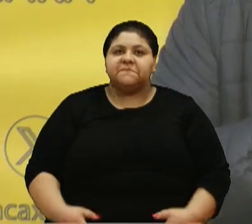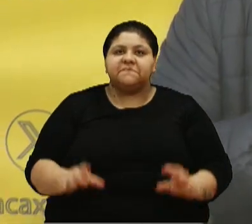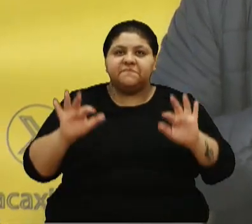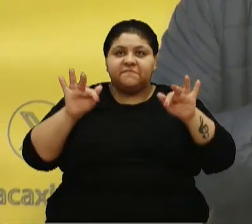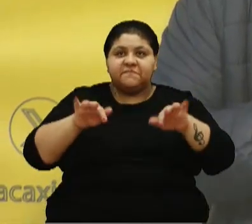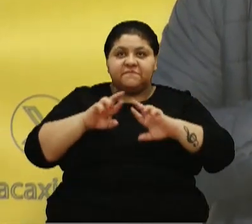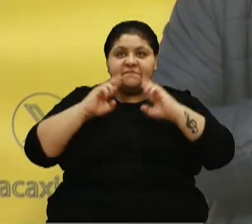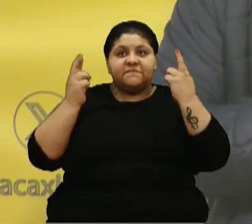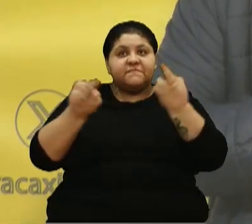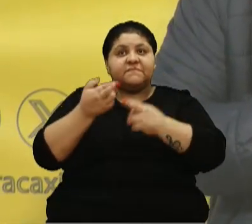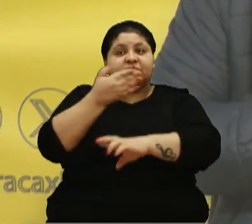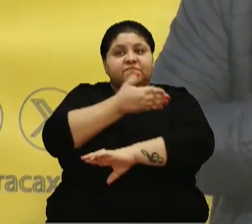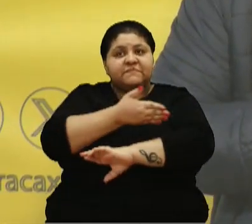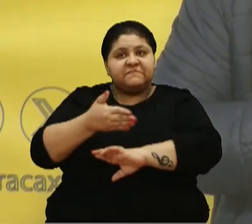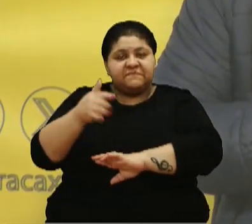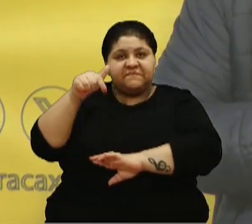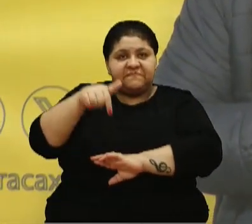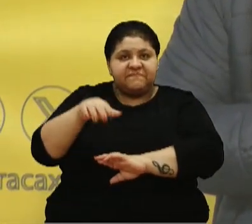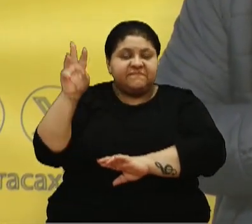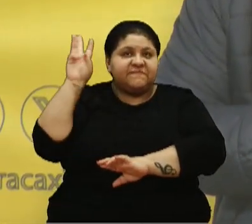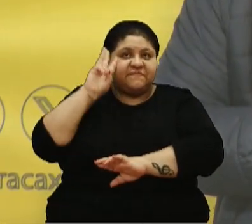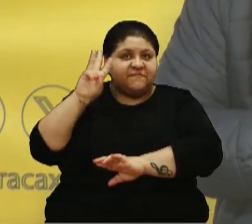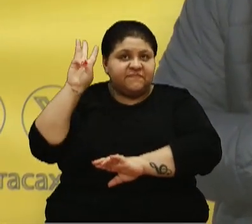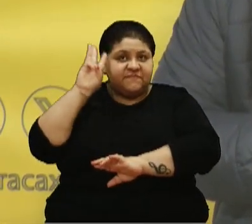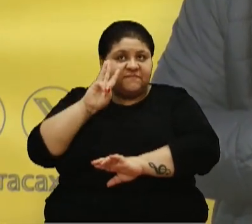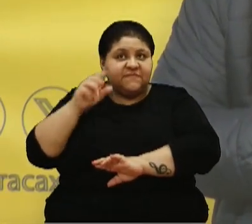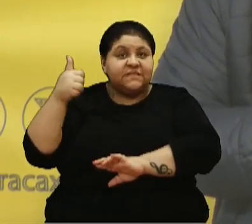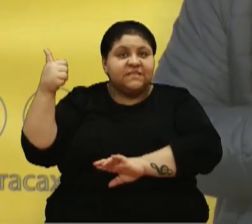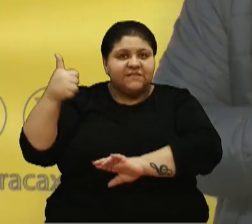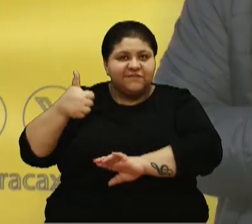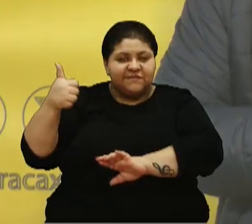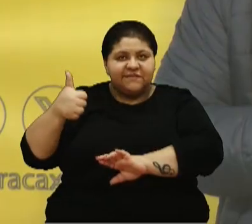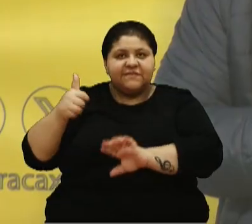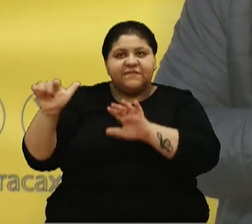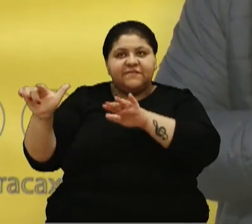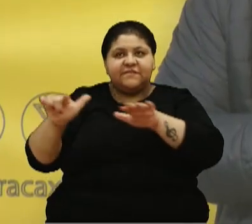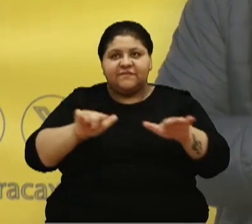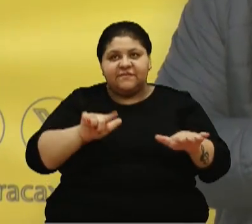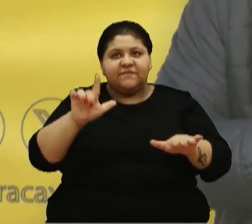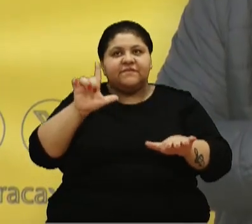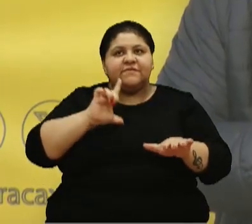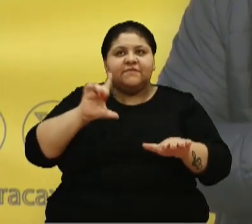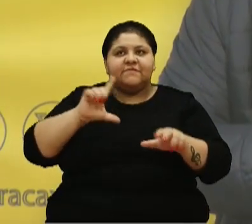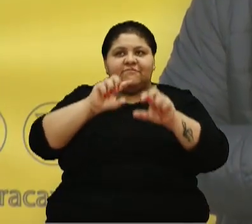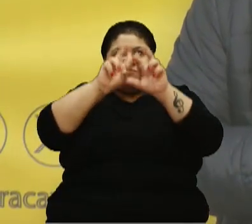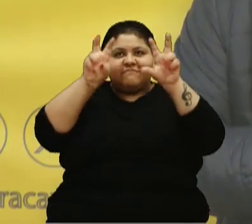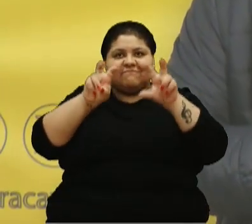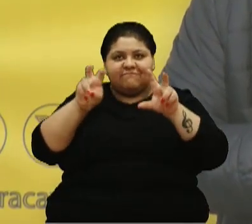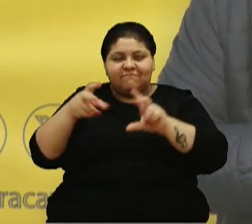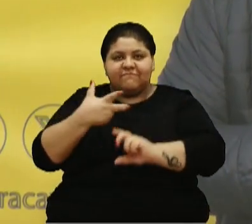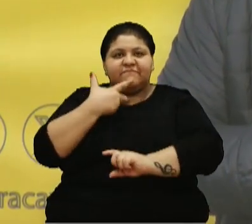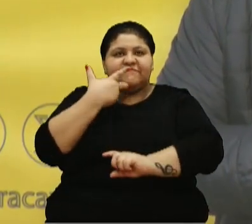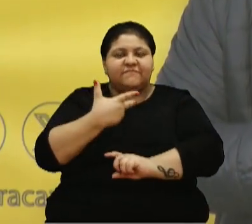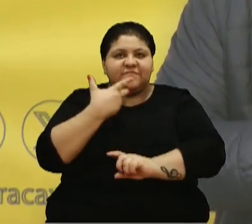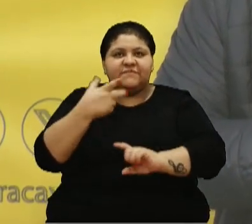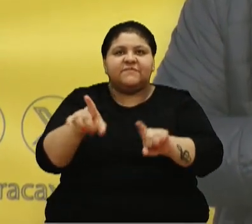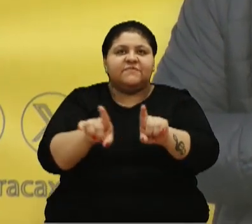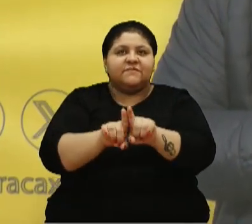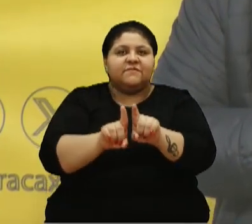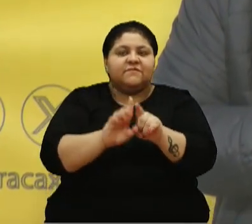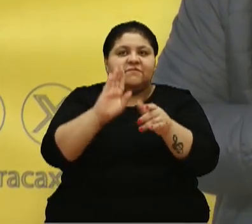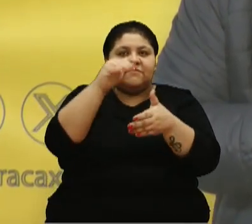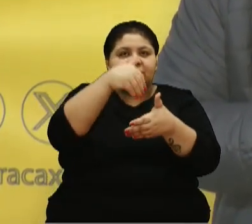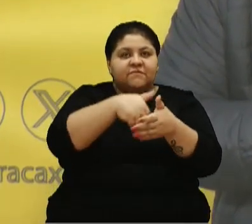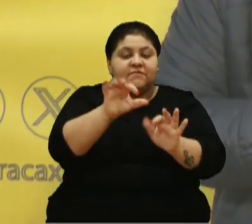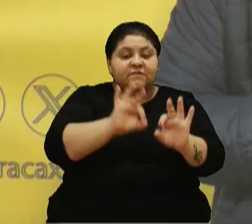Encerrada a sessão ordinária desta terça-feira, a primeira da semana, diversos assuntos foram abordados, também votação